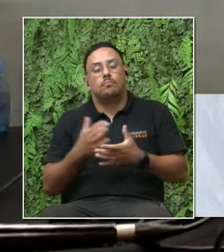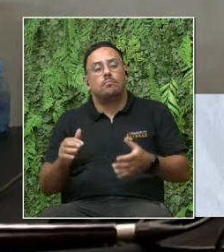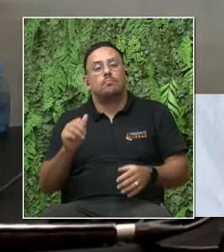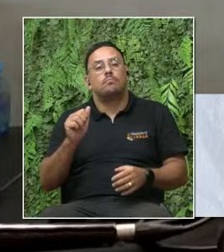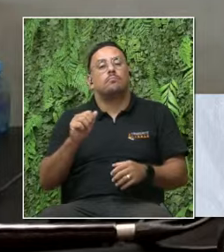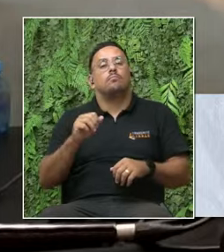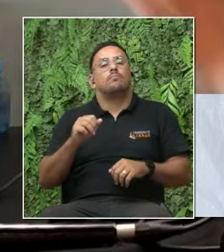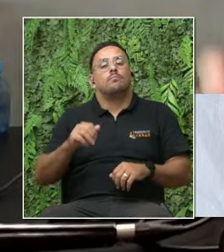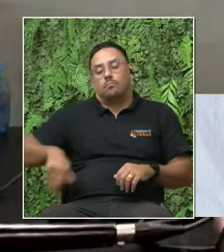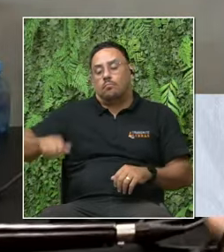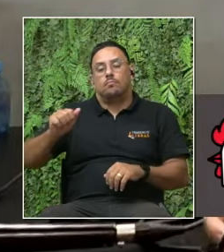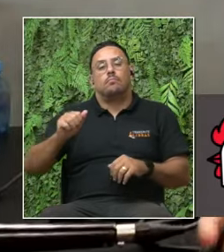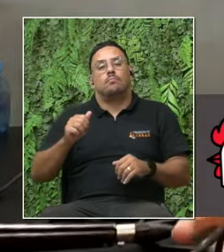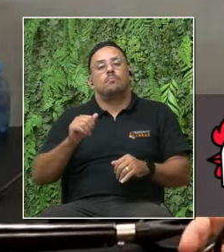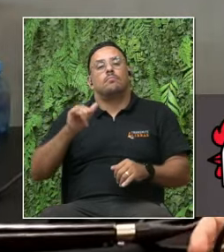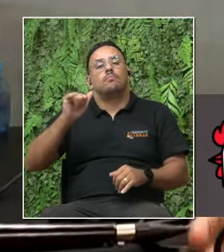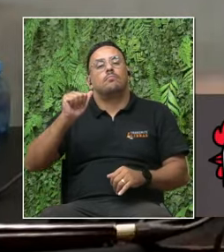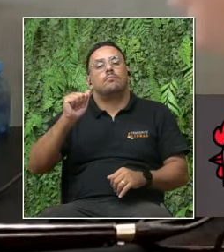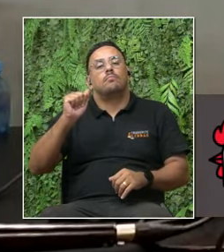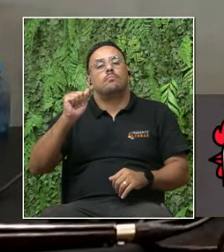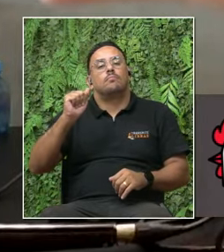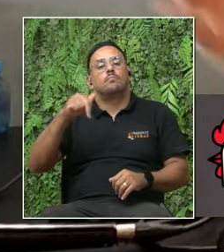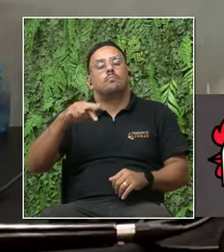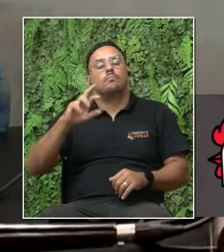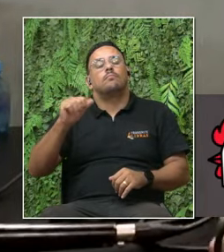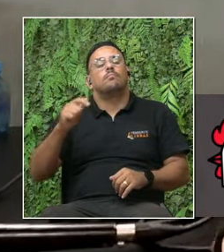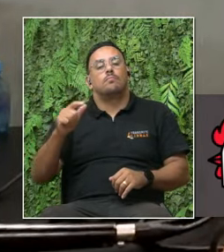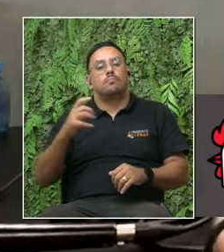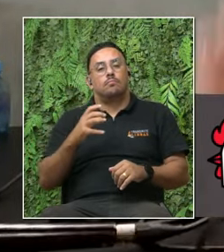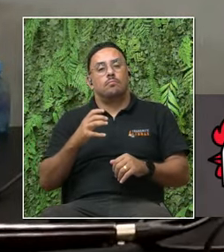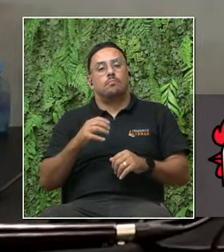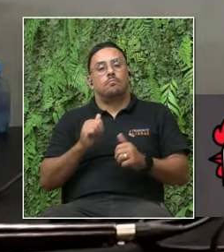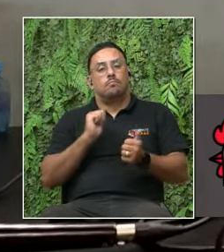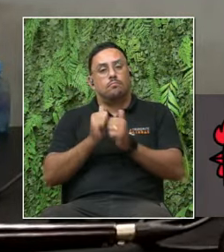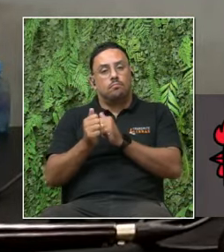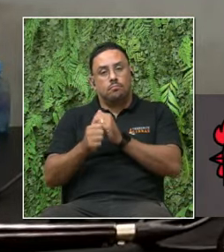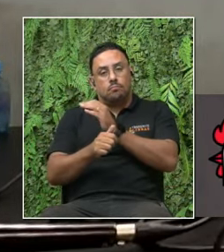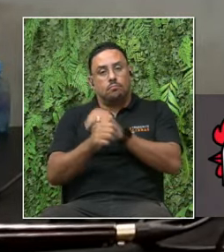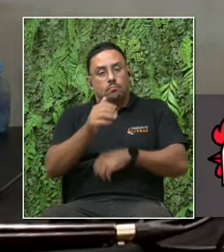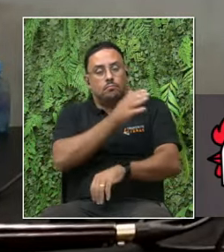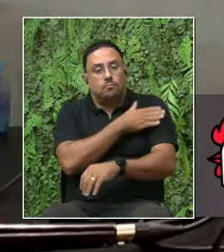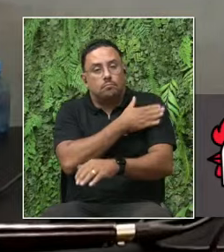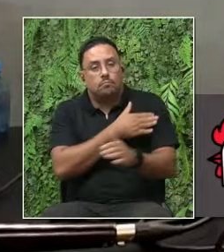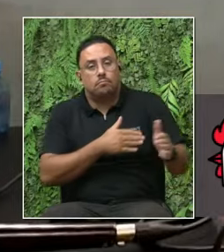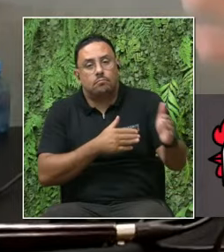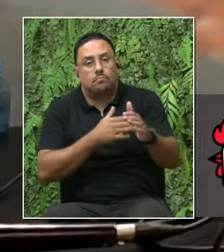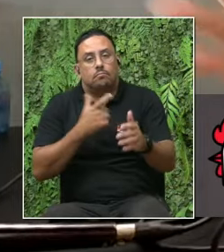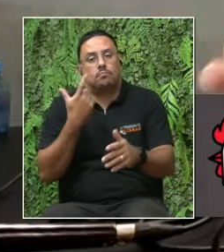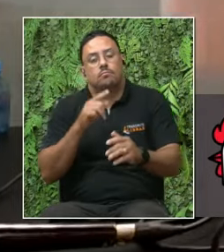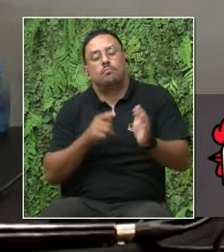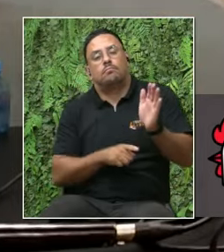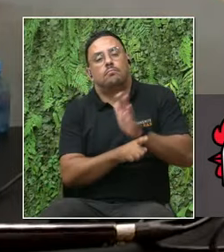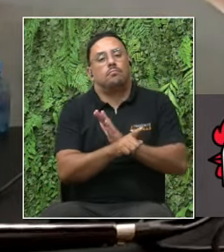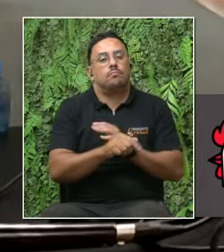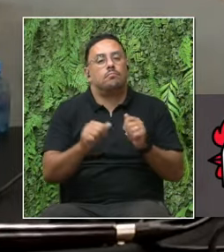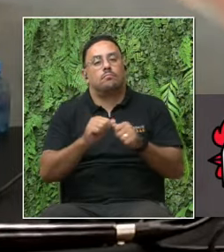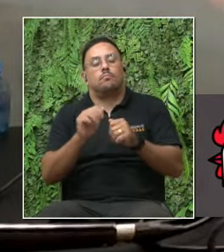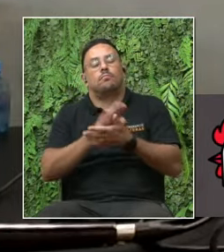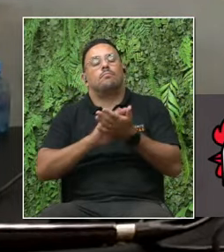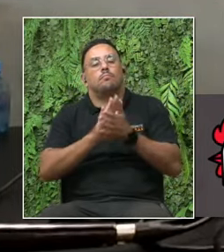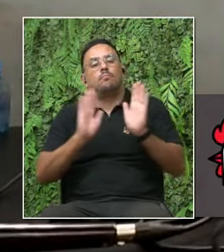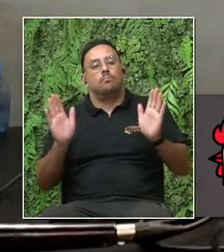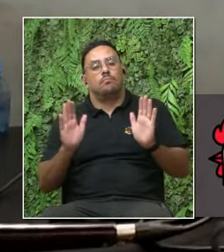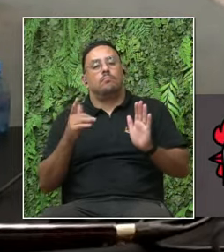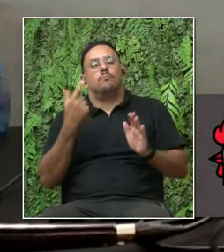Arana aparecendo mais como um jogador de extremo pela esquerda um jogador que Avança não tava muito fazendo isso com